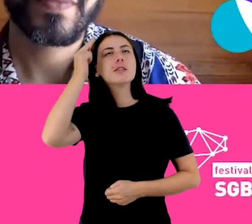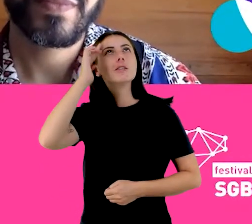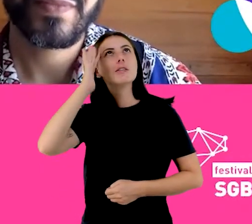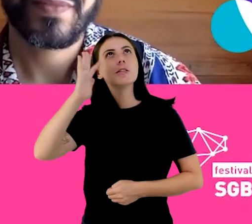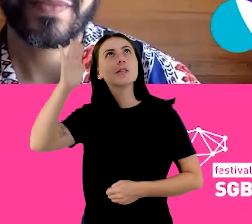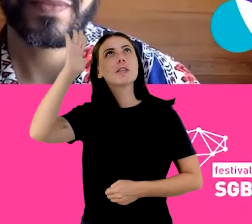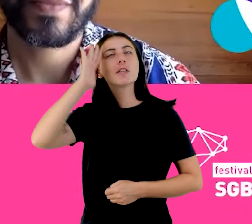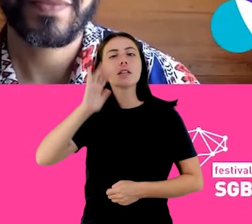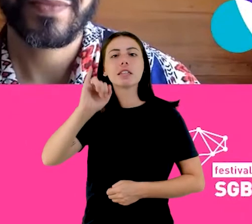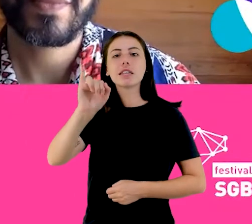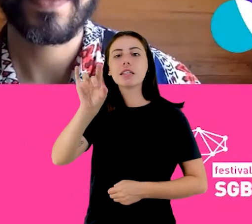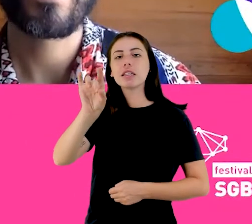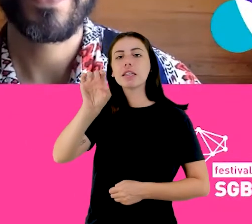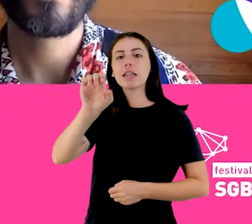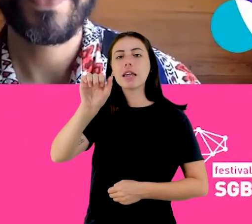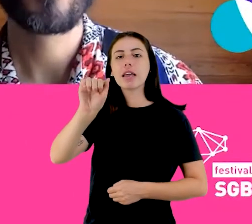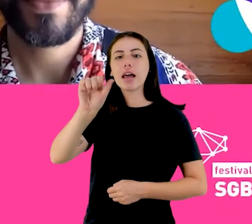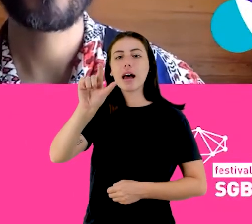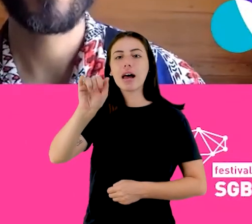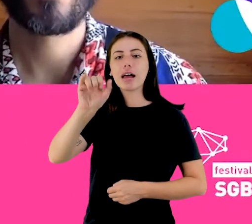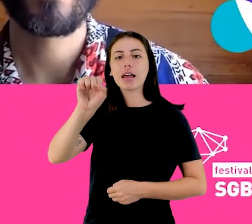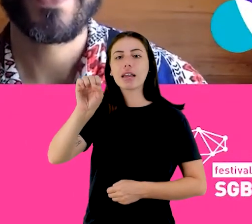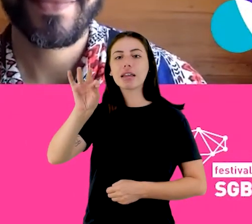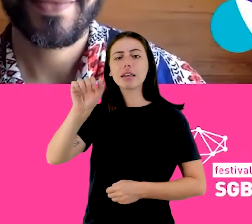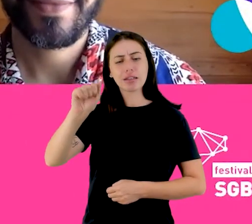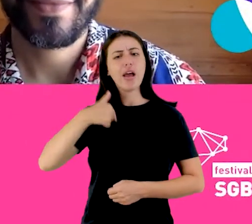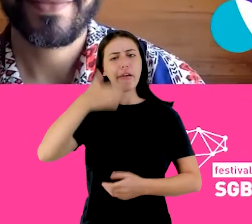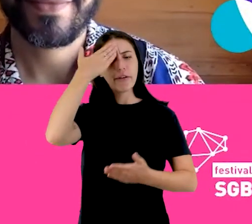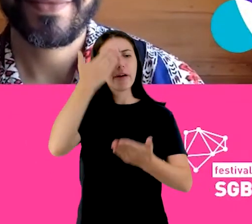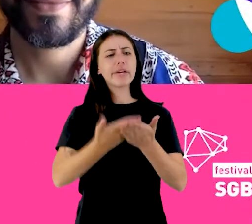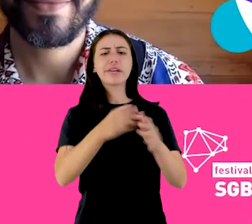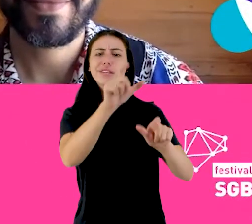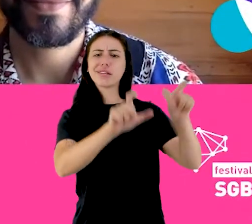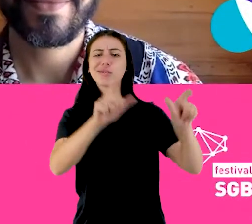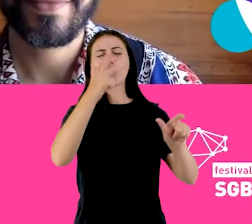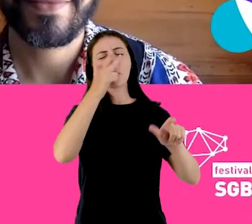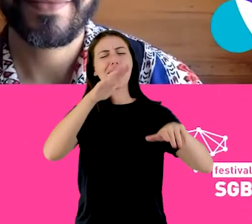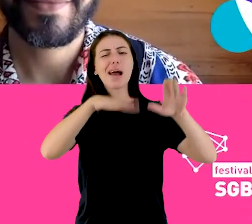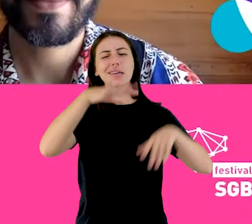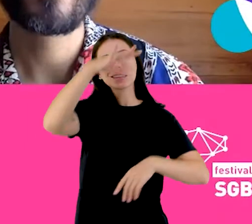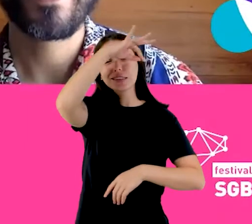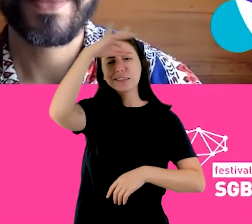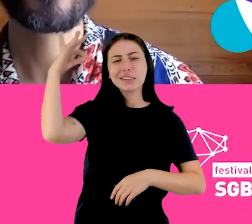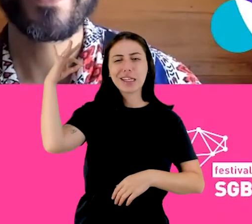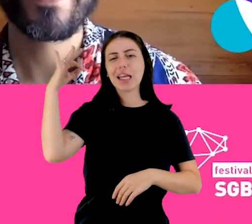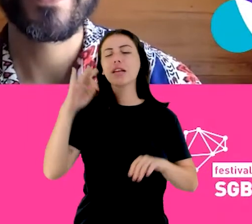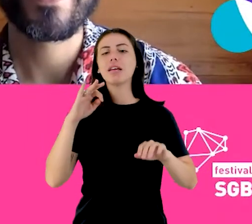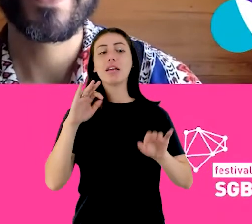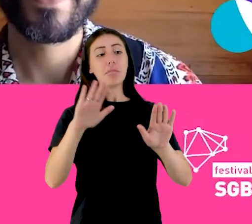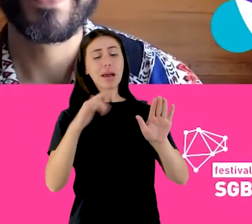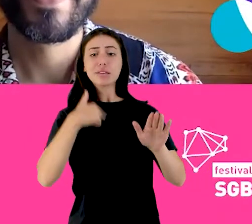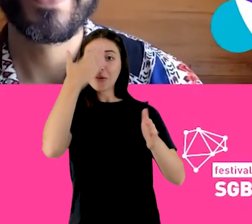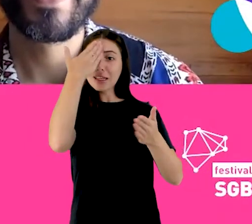uma pessoa idealista, sabe? Eu acredito nas pessoas, eu acredito na potência das pessoas. Às vezes eu me acho até